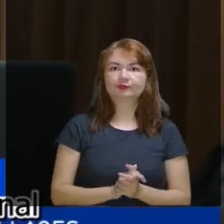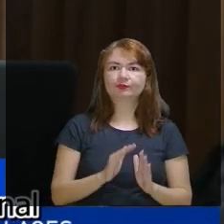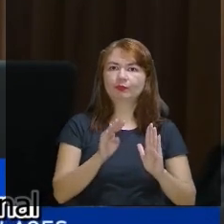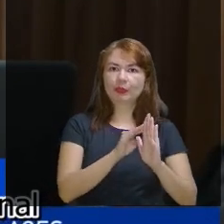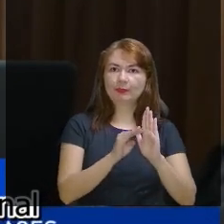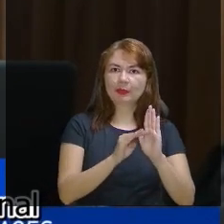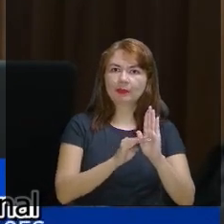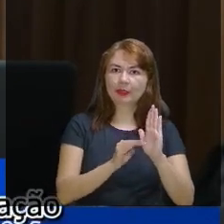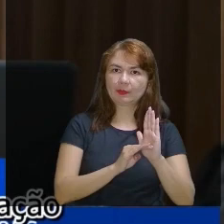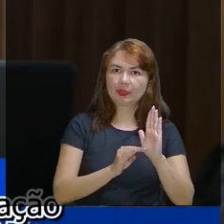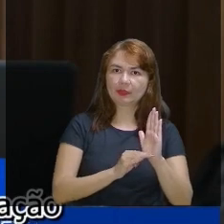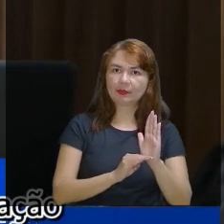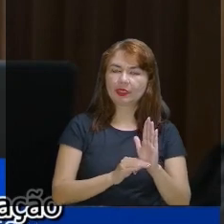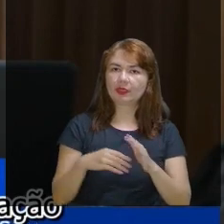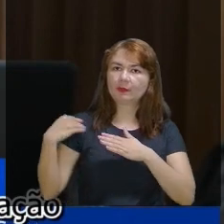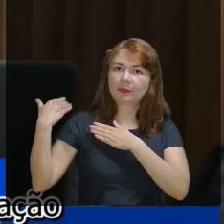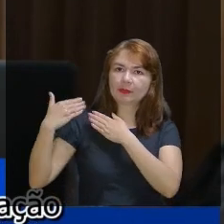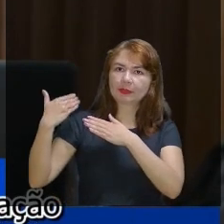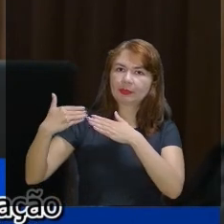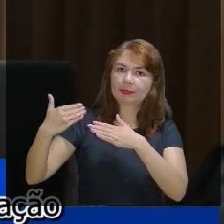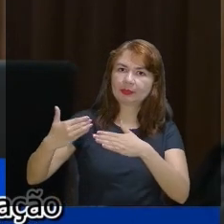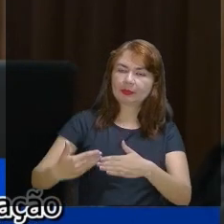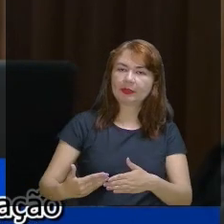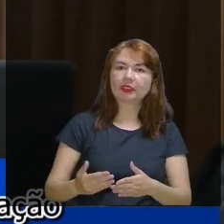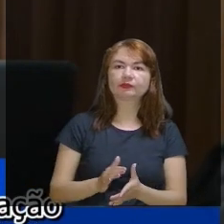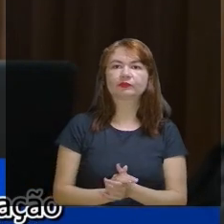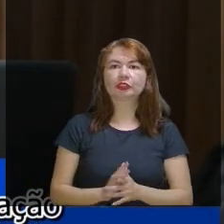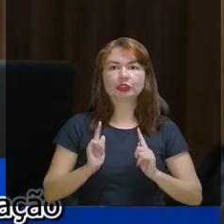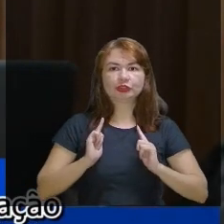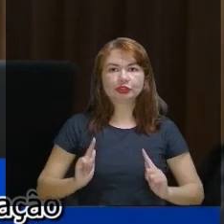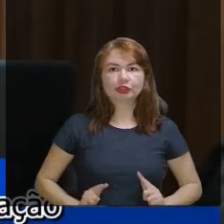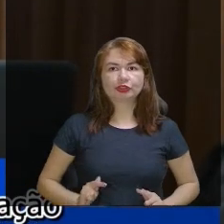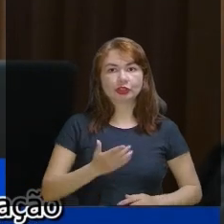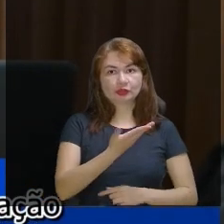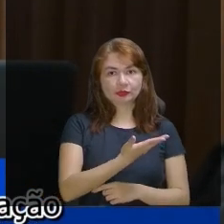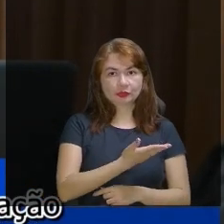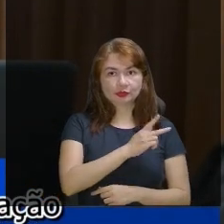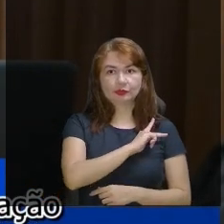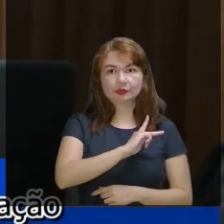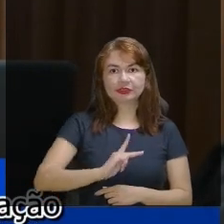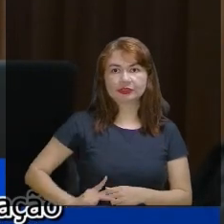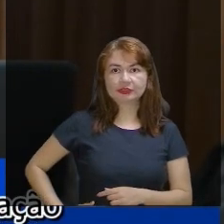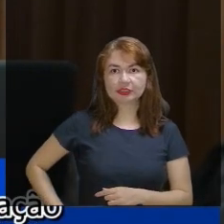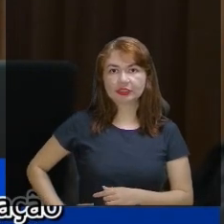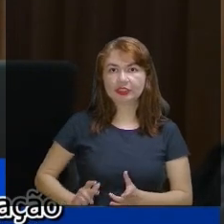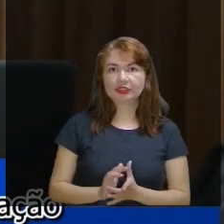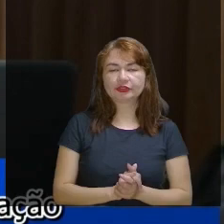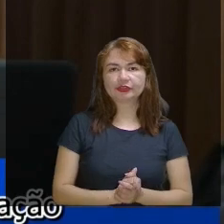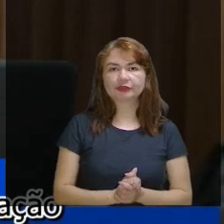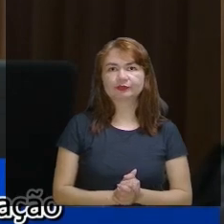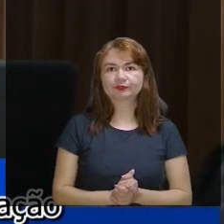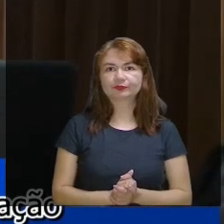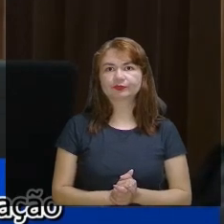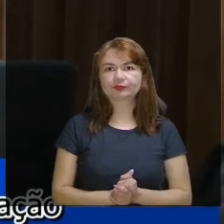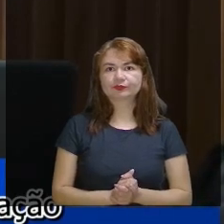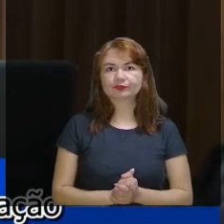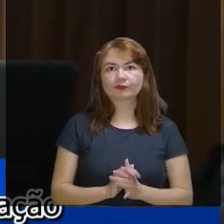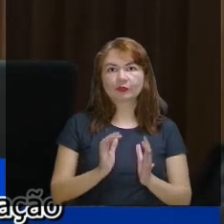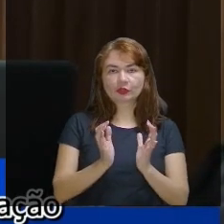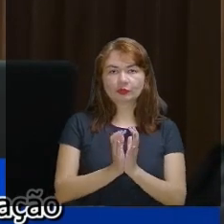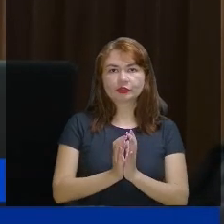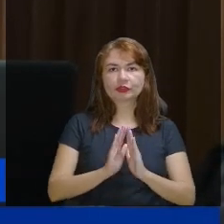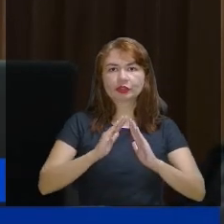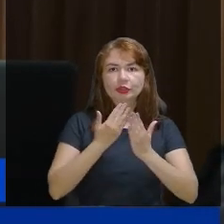na gestão de Vossa Excelência, inclusive, e com a minha participação na condição de diretor da Escola